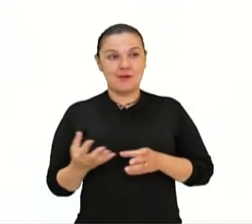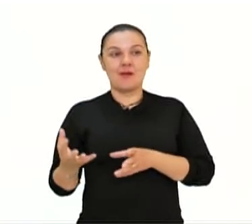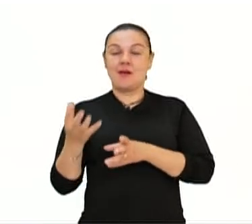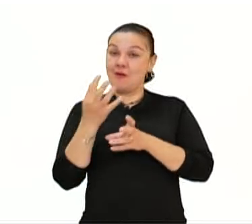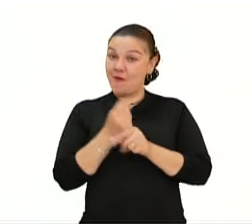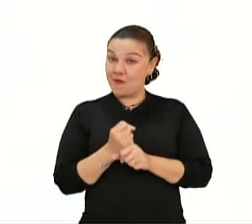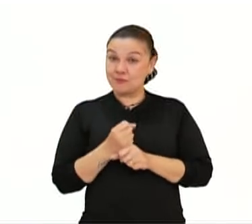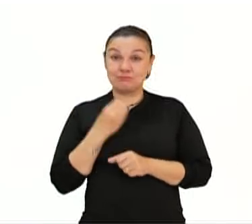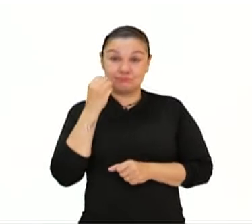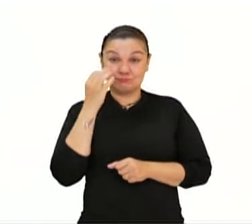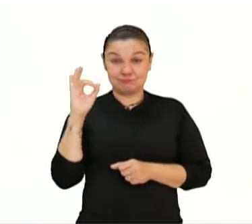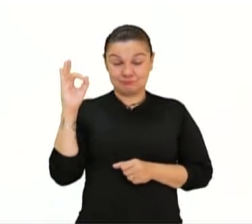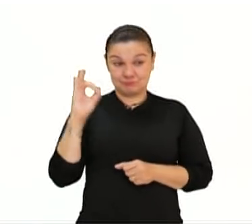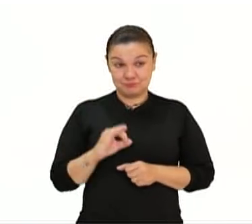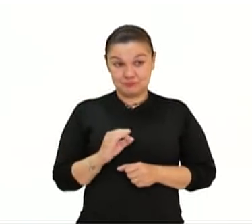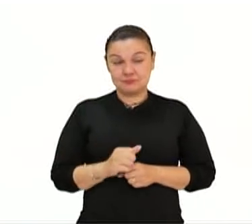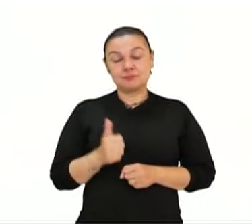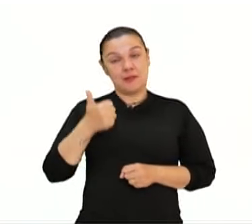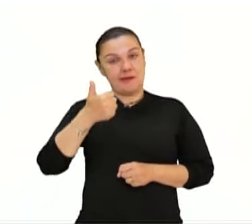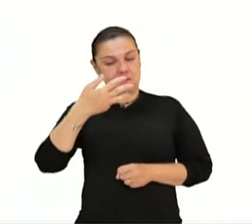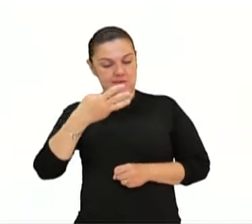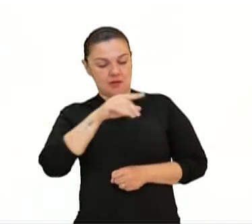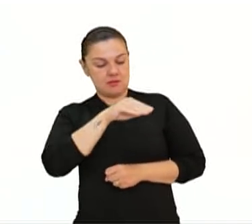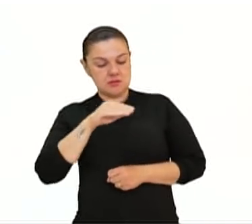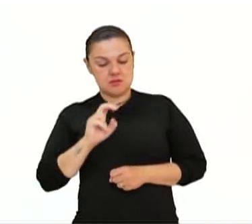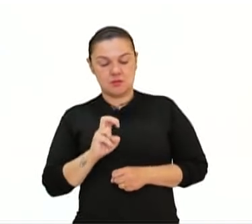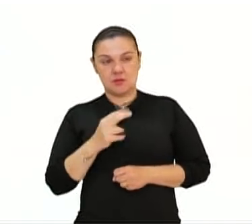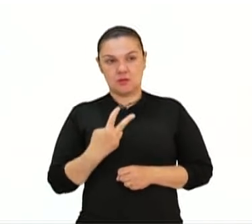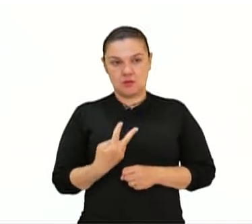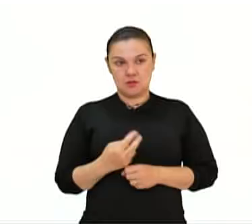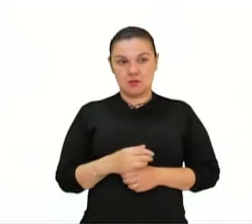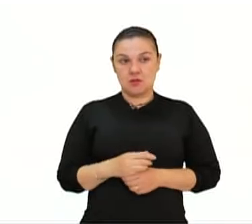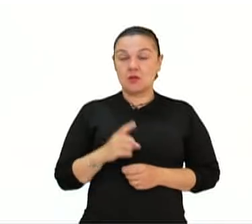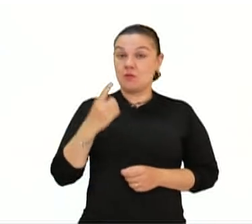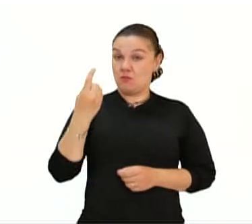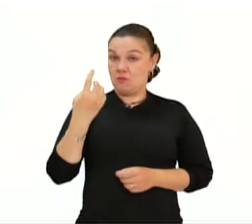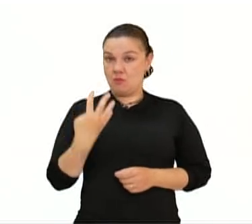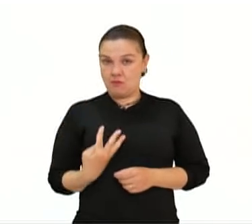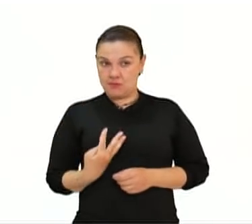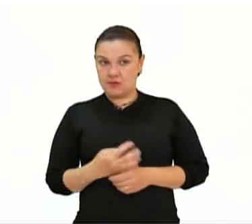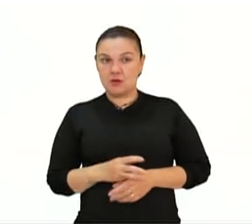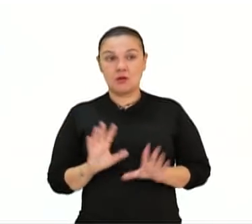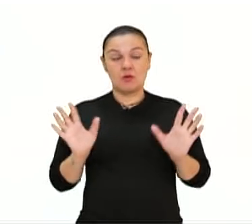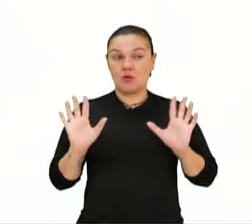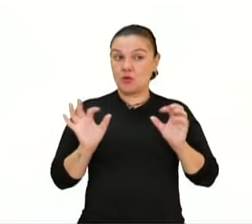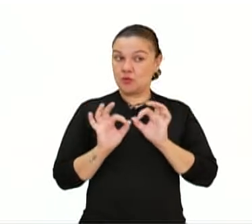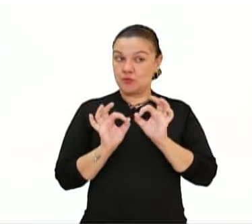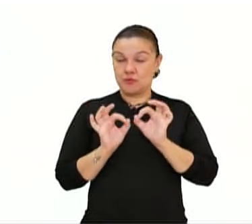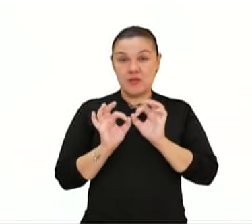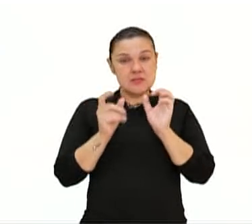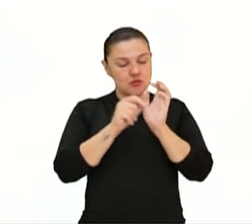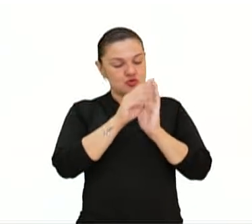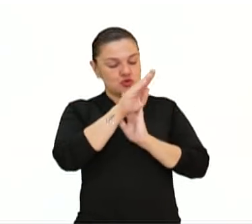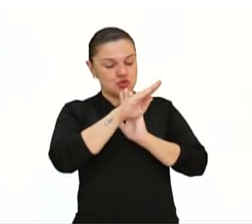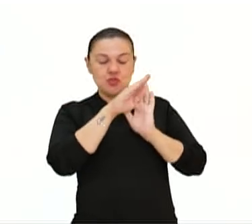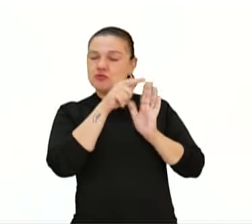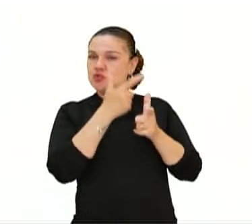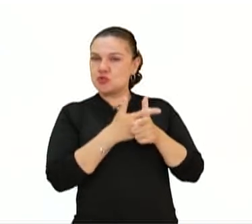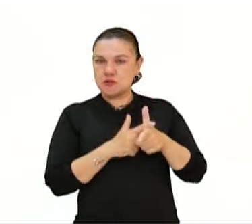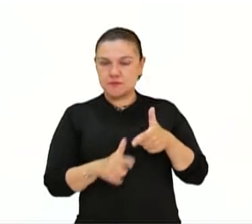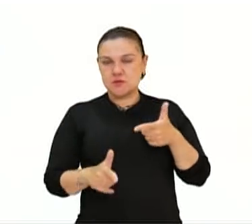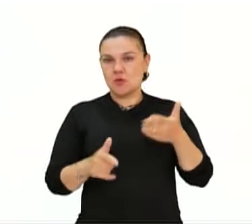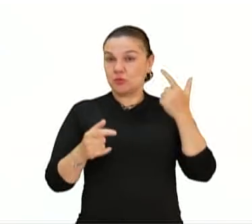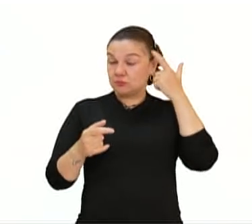probabilidade. Então, 13,52, que é 1/4. E quanto que é 1/4, gente? Veja que eu não estou fazendo a divisão e multiplicando por